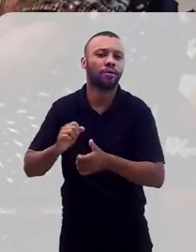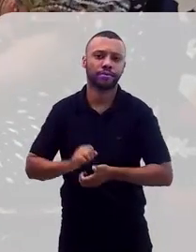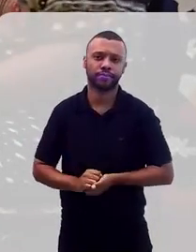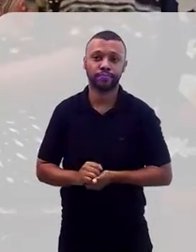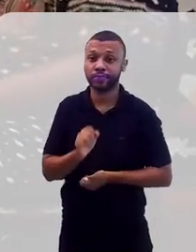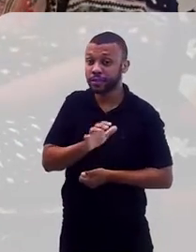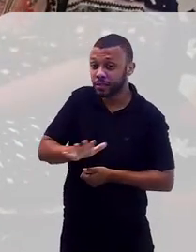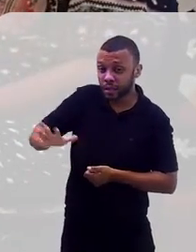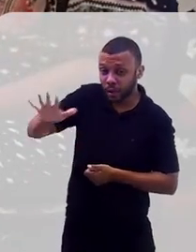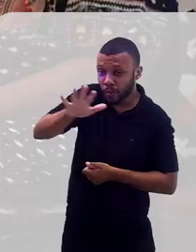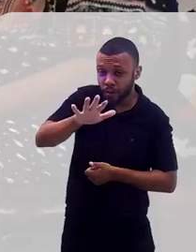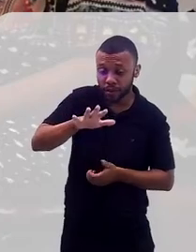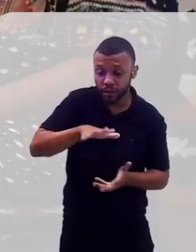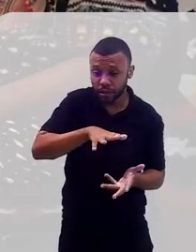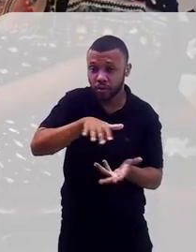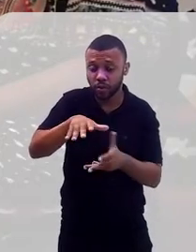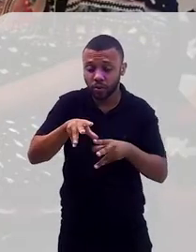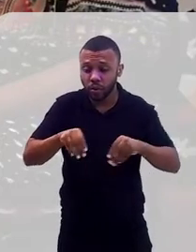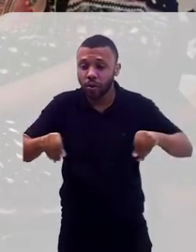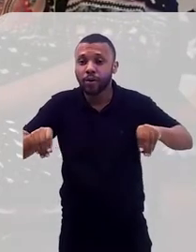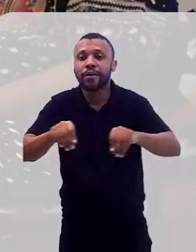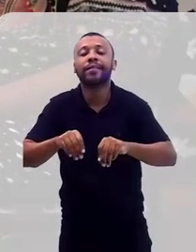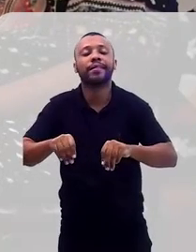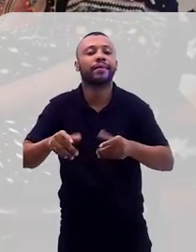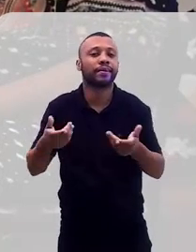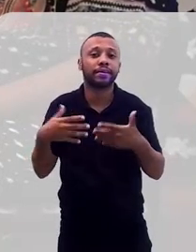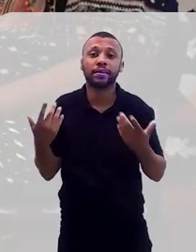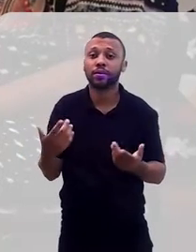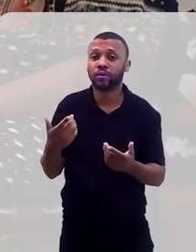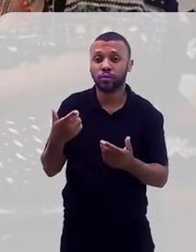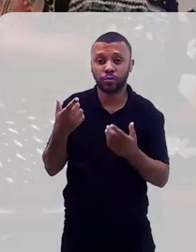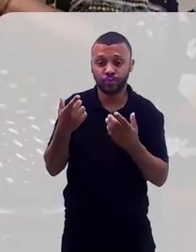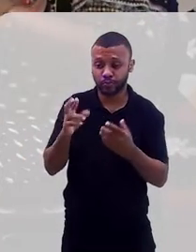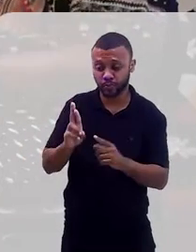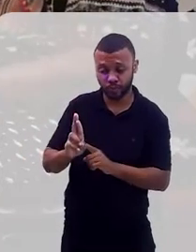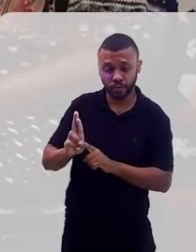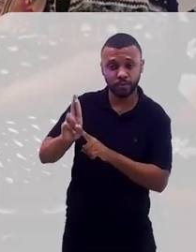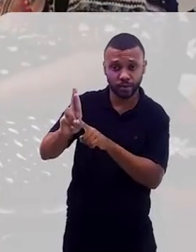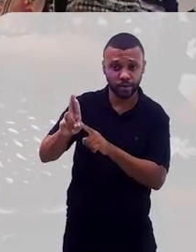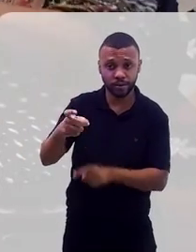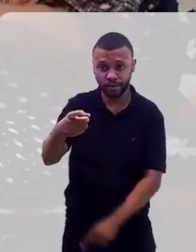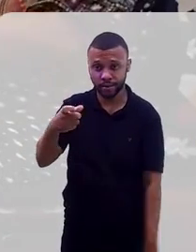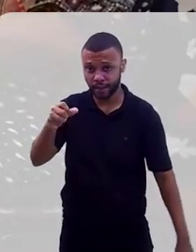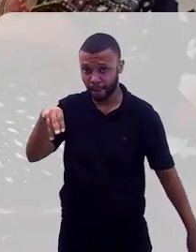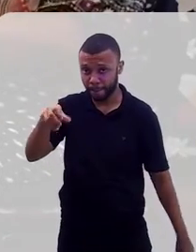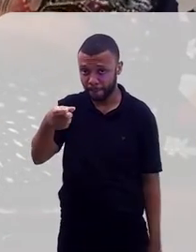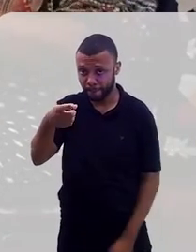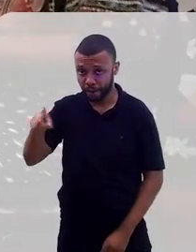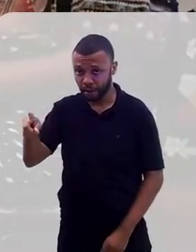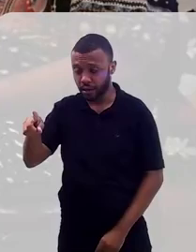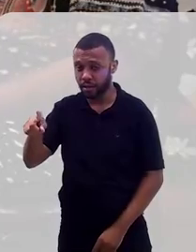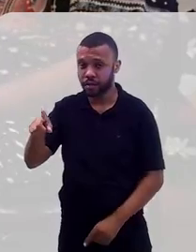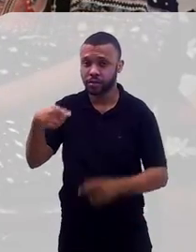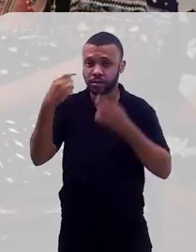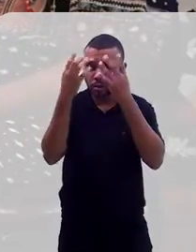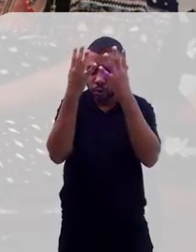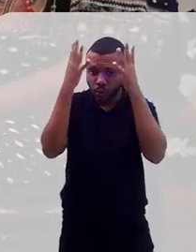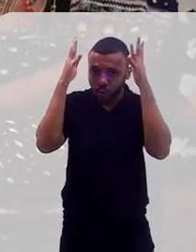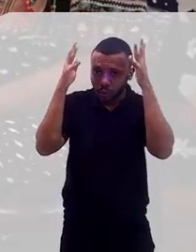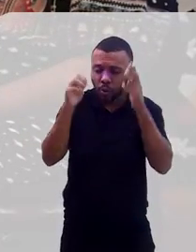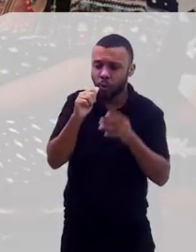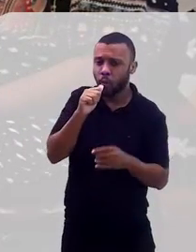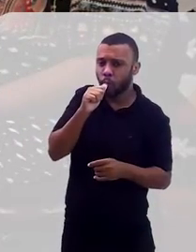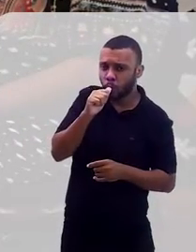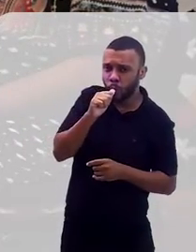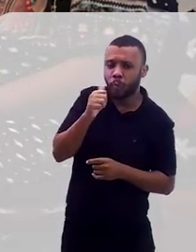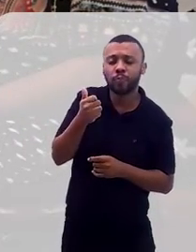pessoa e geralmente é nesses mundos mais densos né então o Xamã e o chamanismo eles têm uma uma